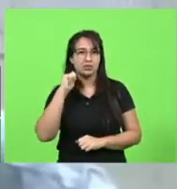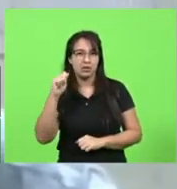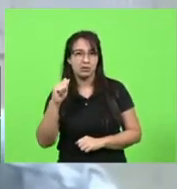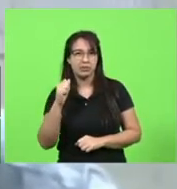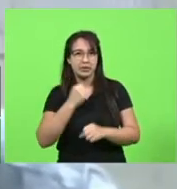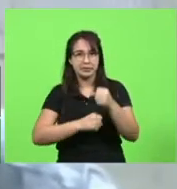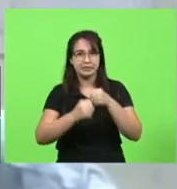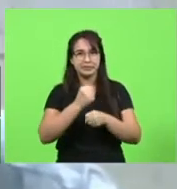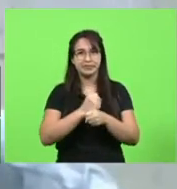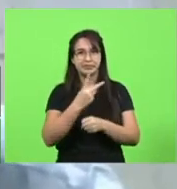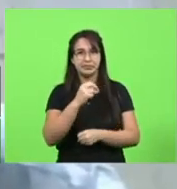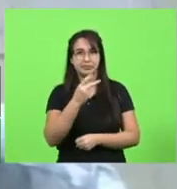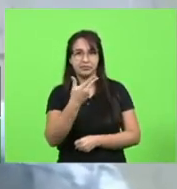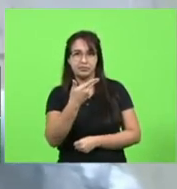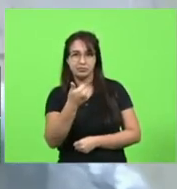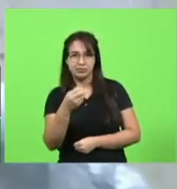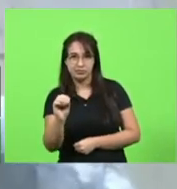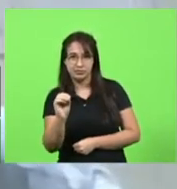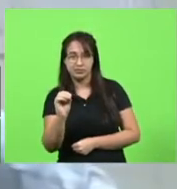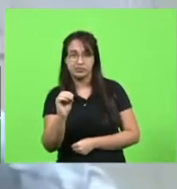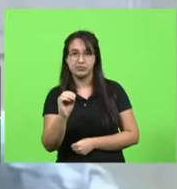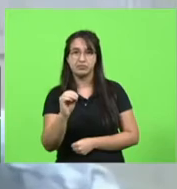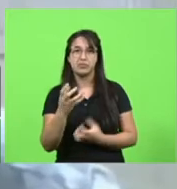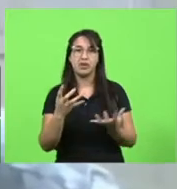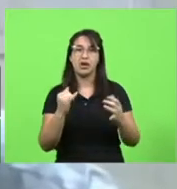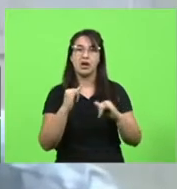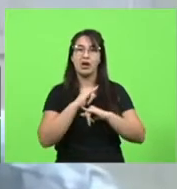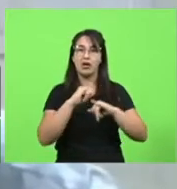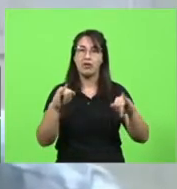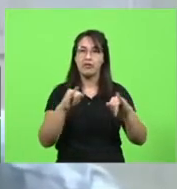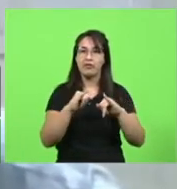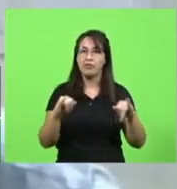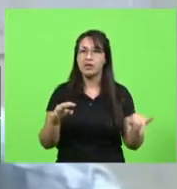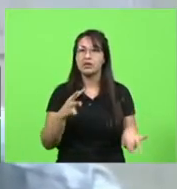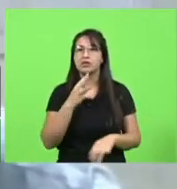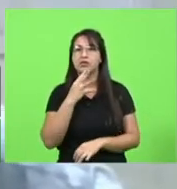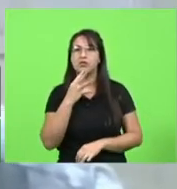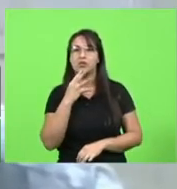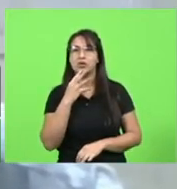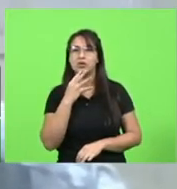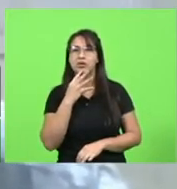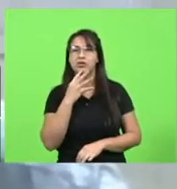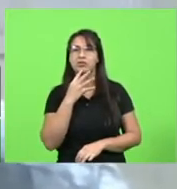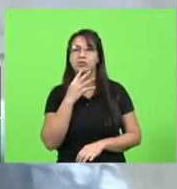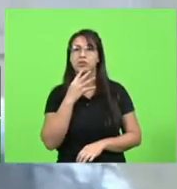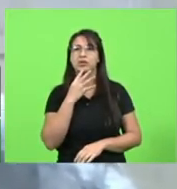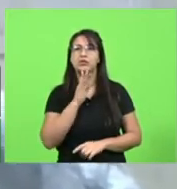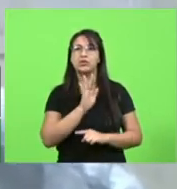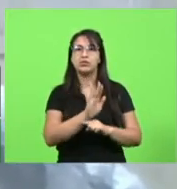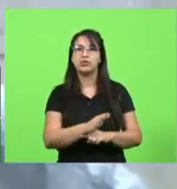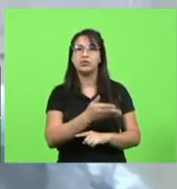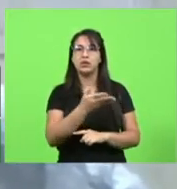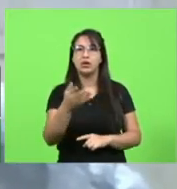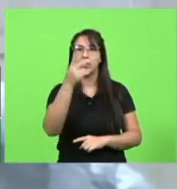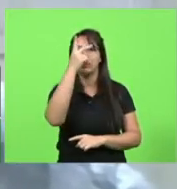sobretudo levando informação e conhecimento, orientações às suas mais de